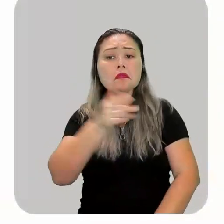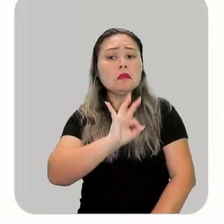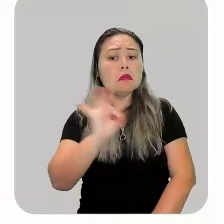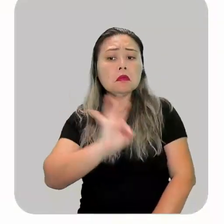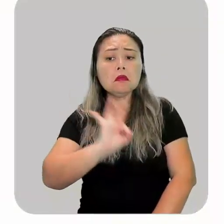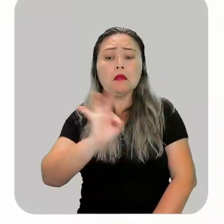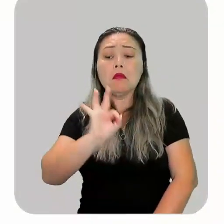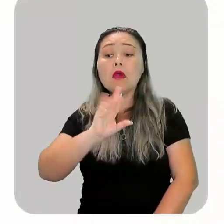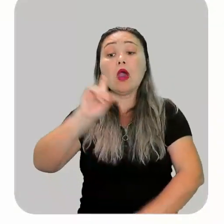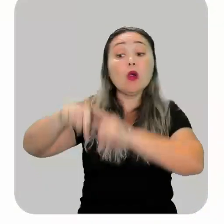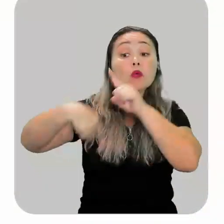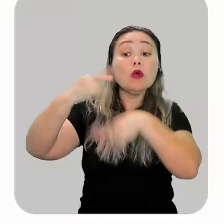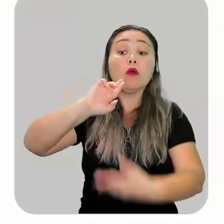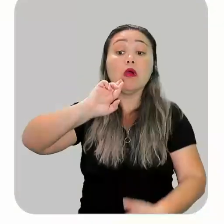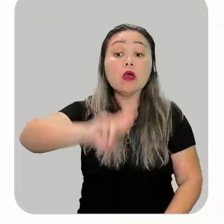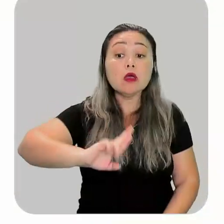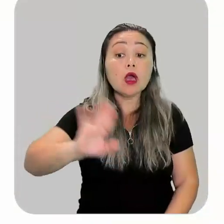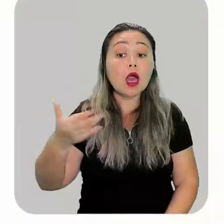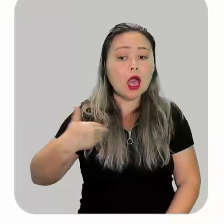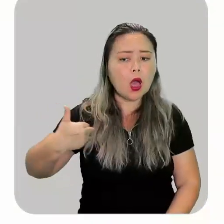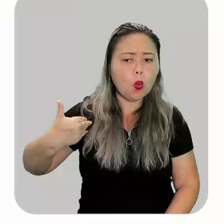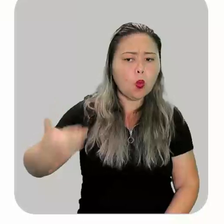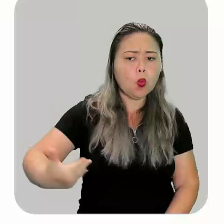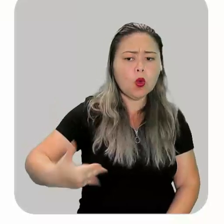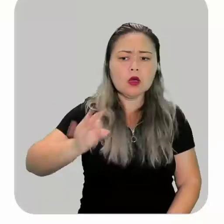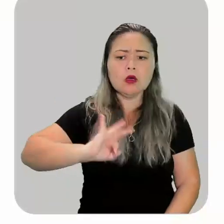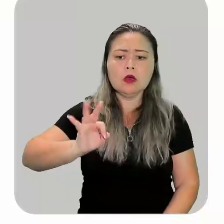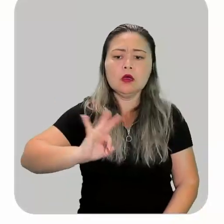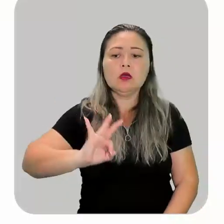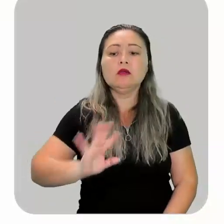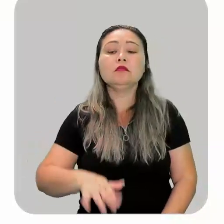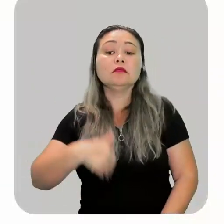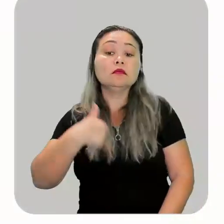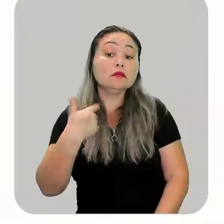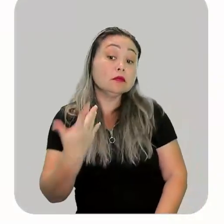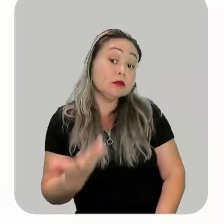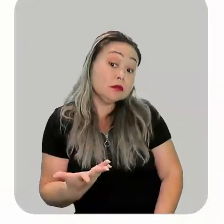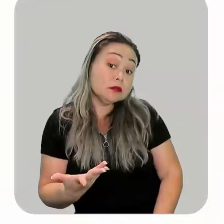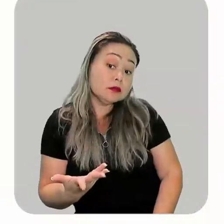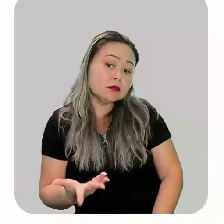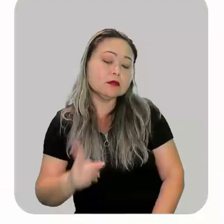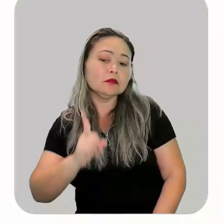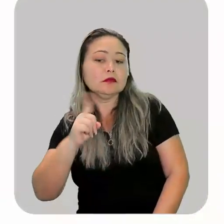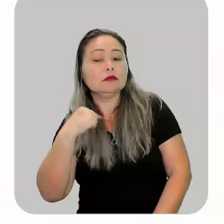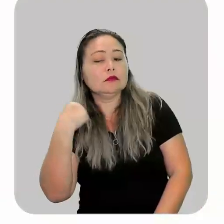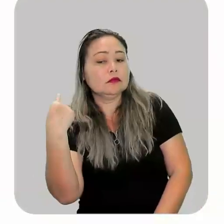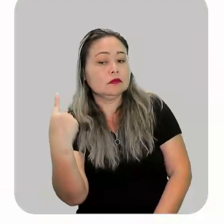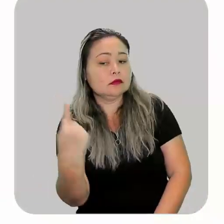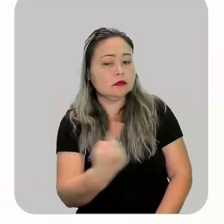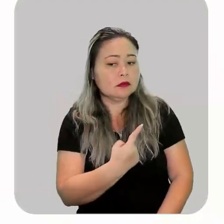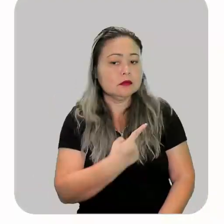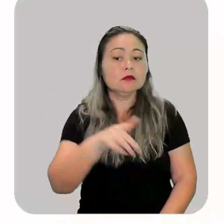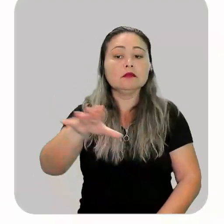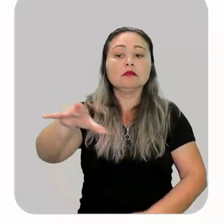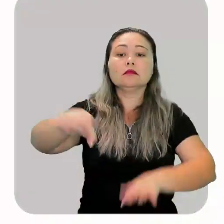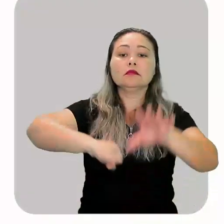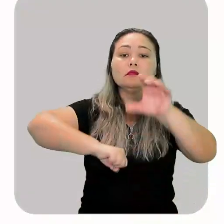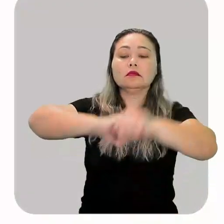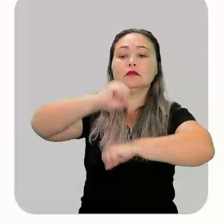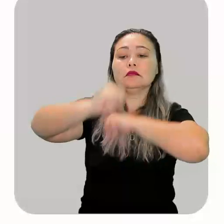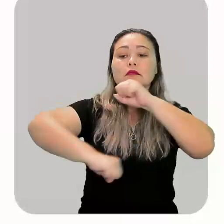porque o resultado sai só agora, né? Ainda não saiu o resultado. Então, nós resolvemos pegar umas